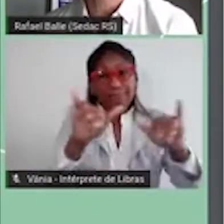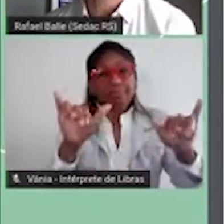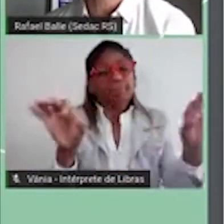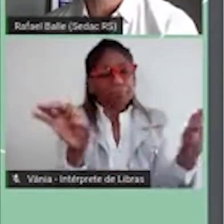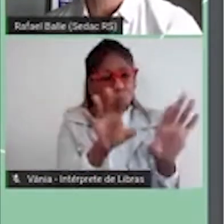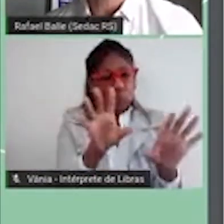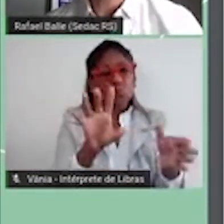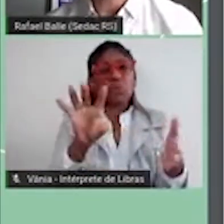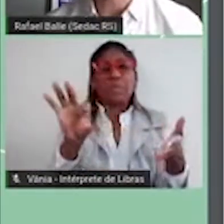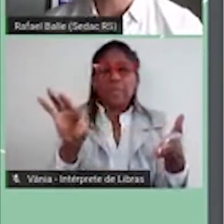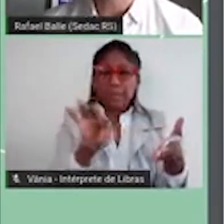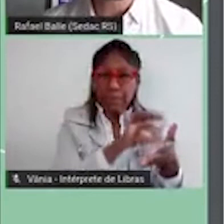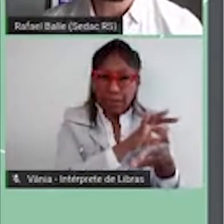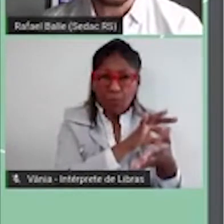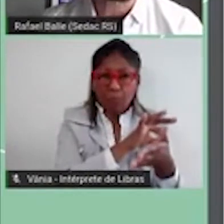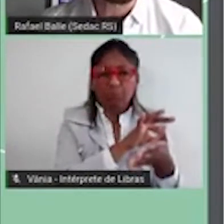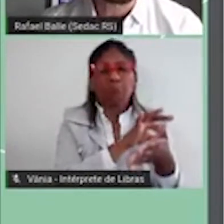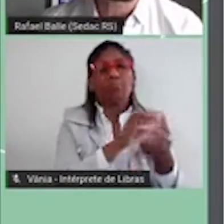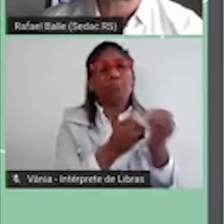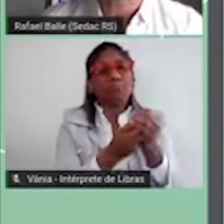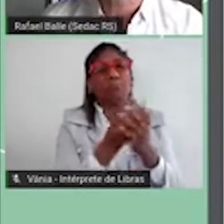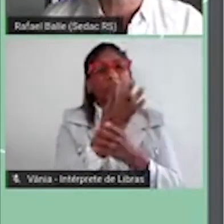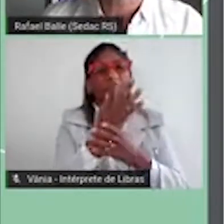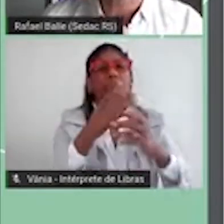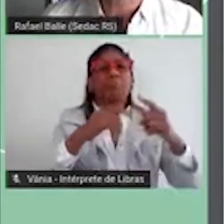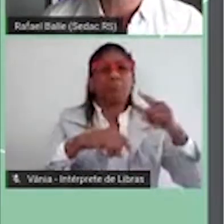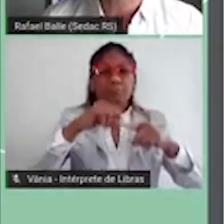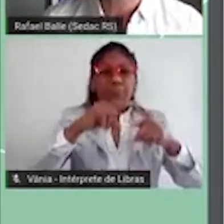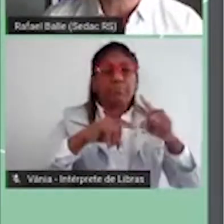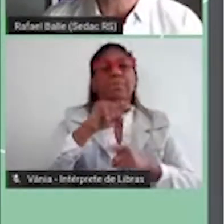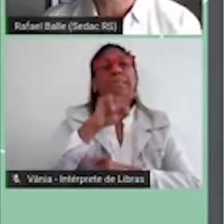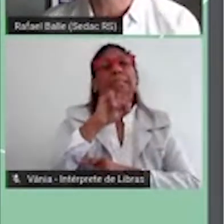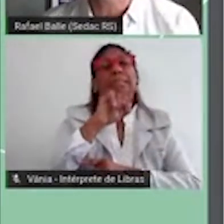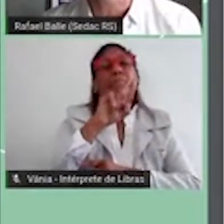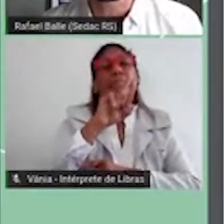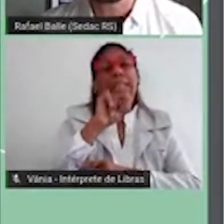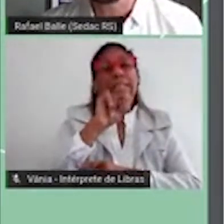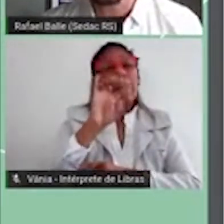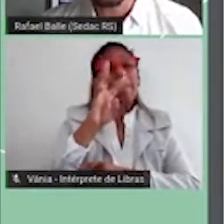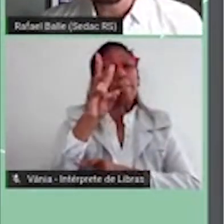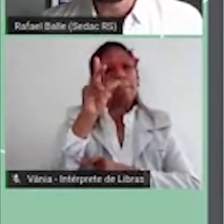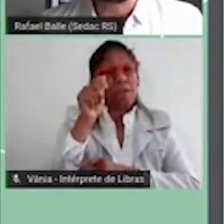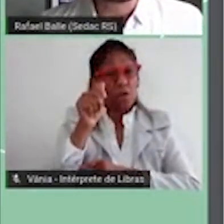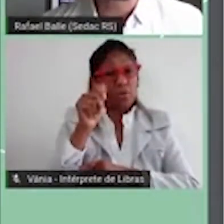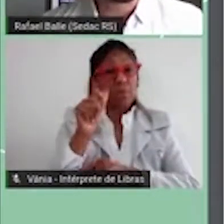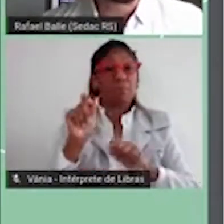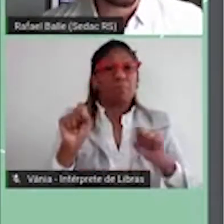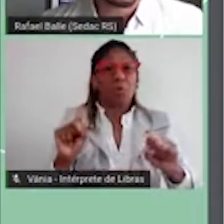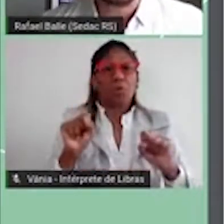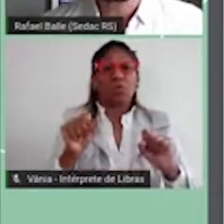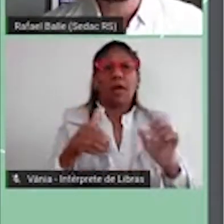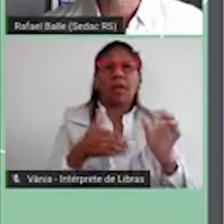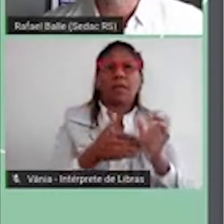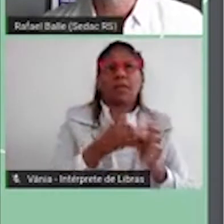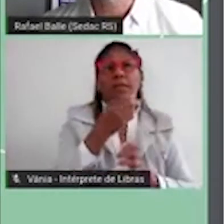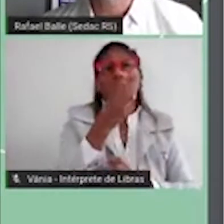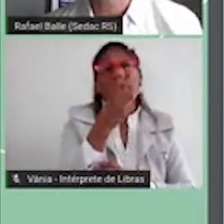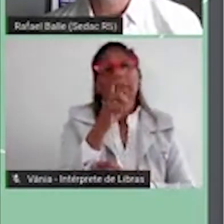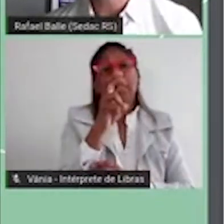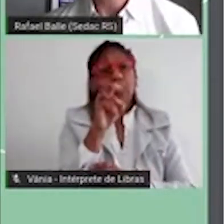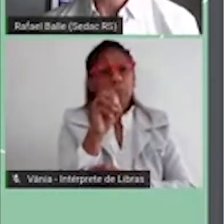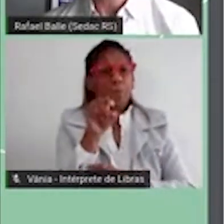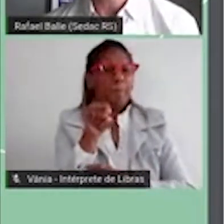edital para produções culturais é um valor total de 10 milhões. Então, são produções entre 100 e 350 mil que podem concorrer a